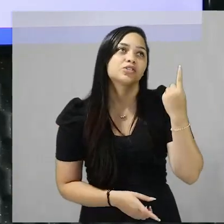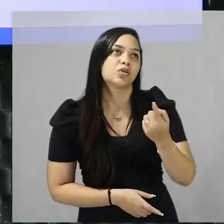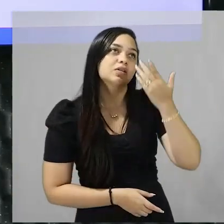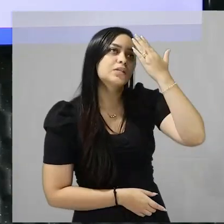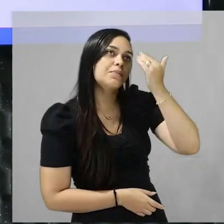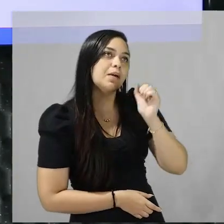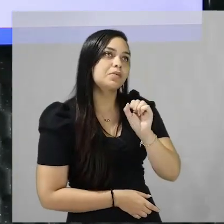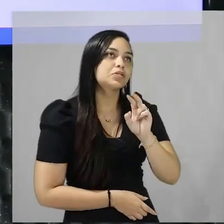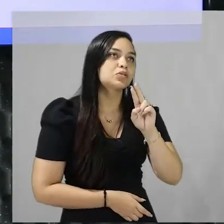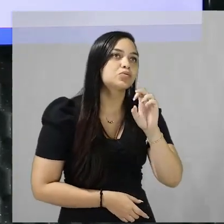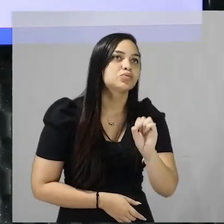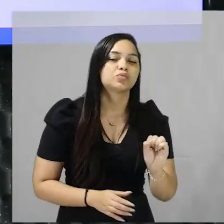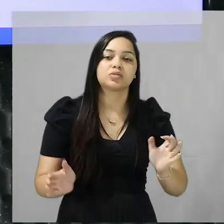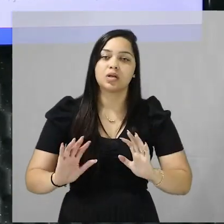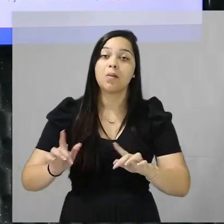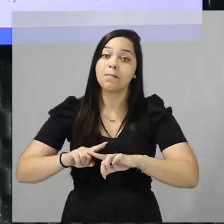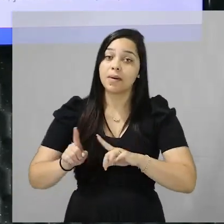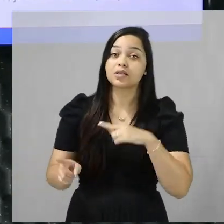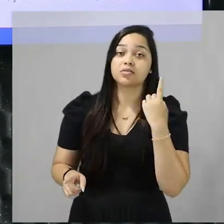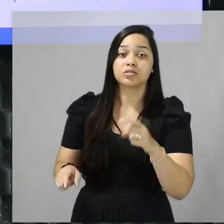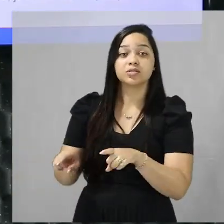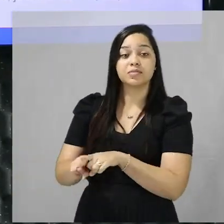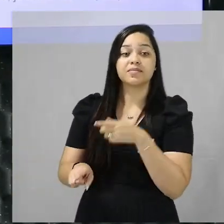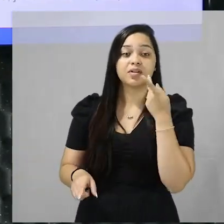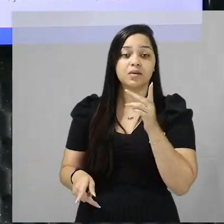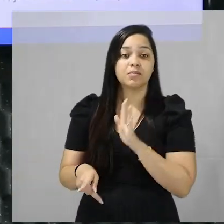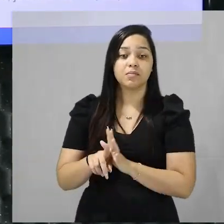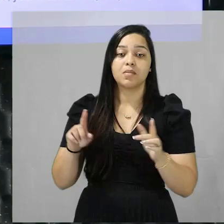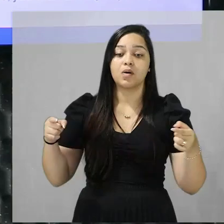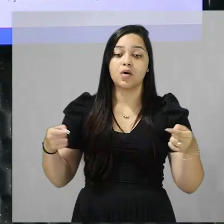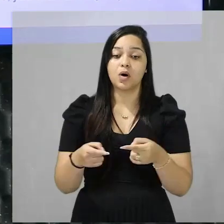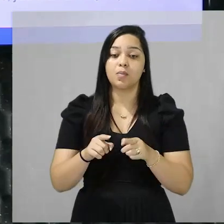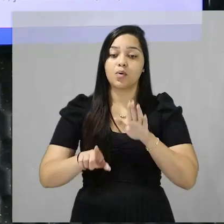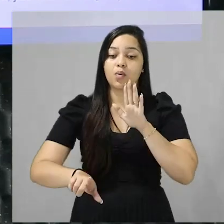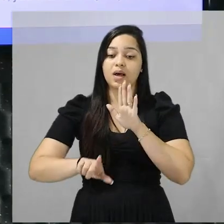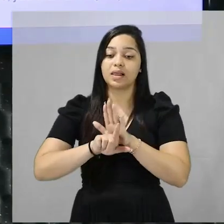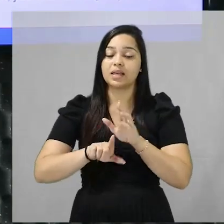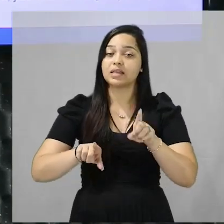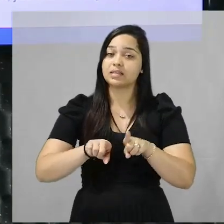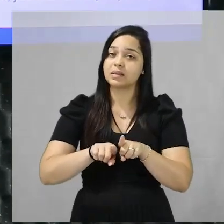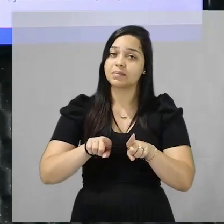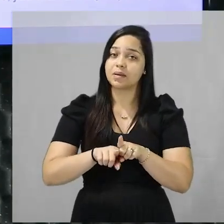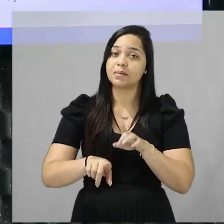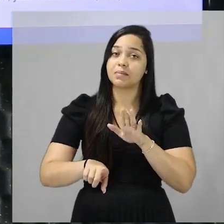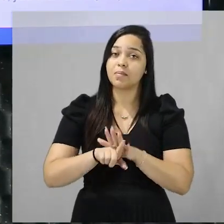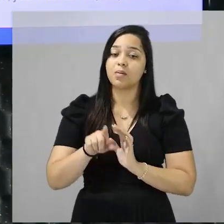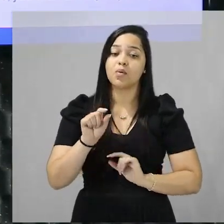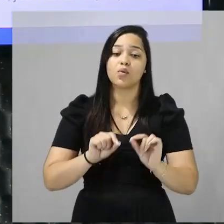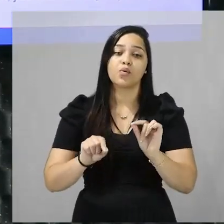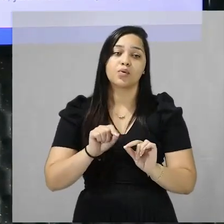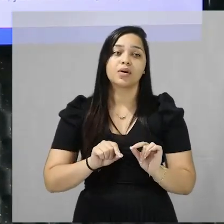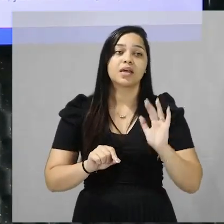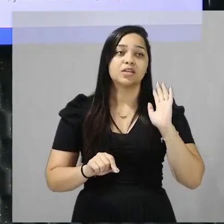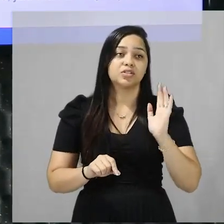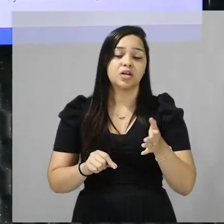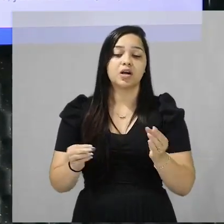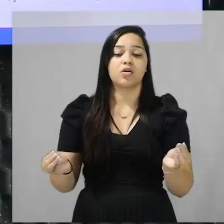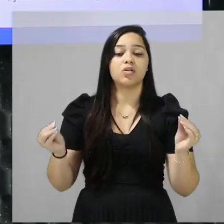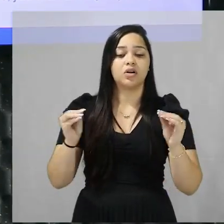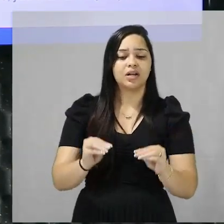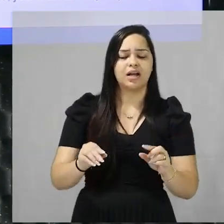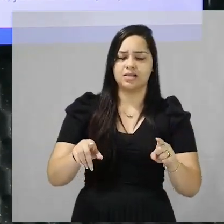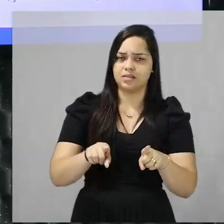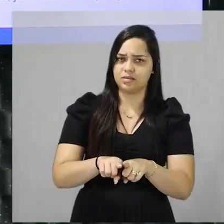que o SUS não atende assim. Sim, mas nós estamos falando de acordo com a lei, e enquanto a lei, enquanto as diretrizes que são